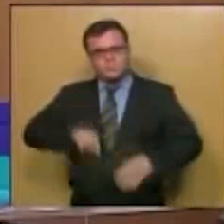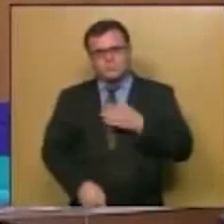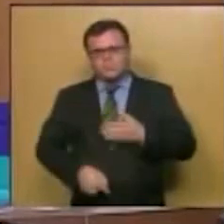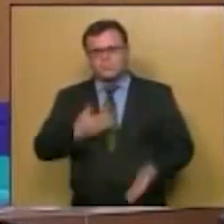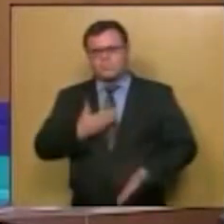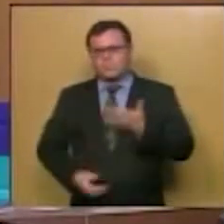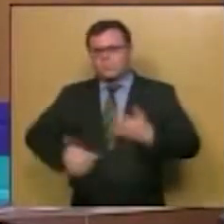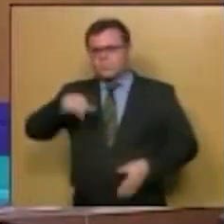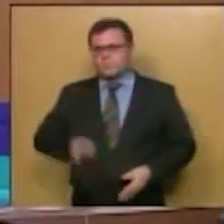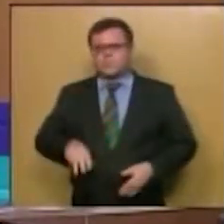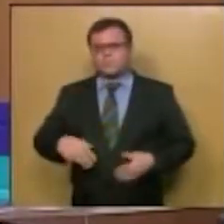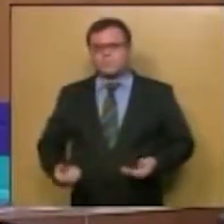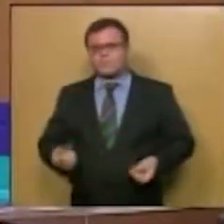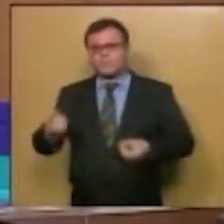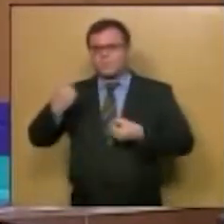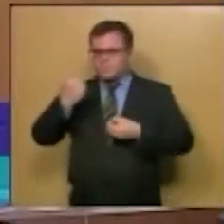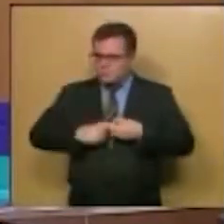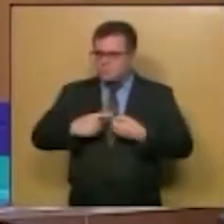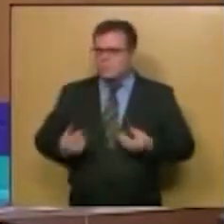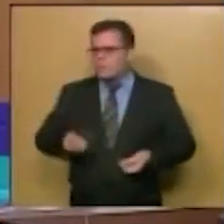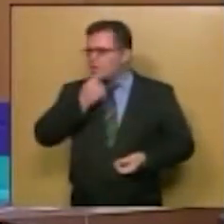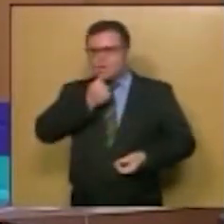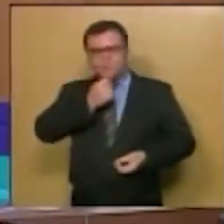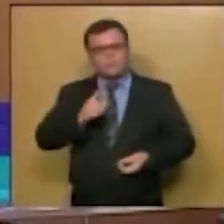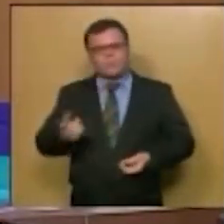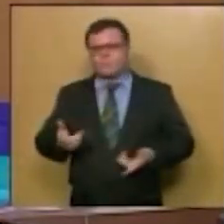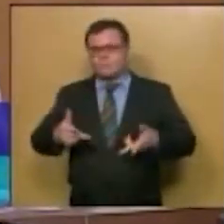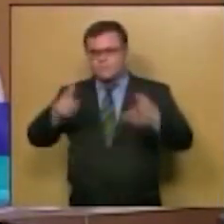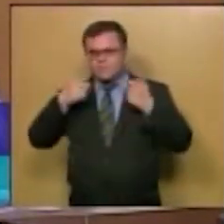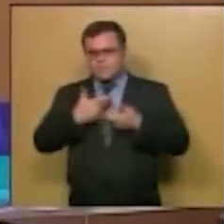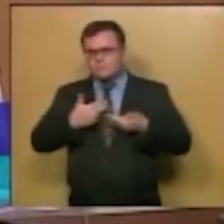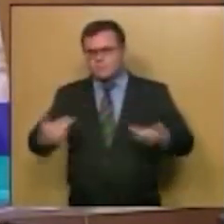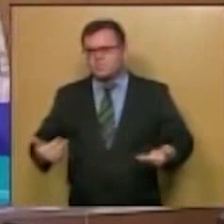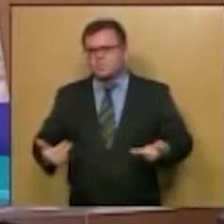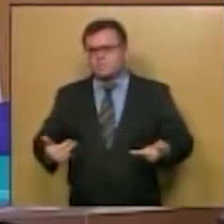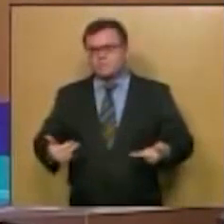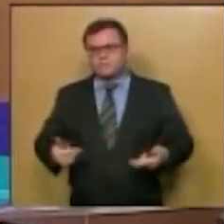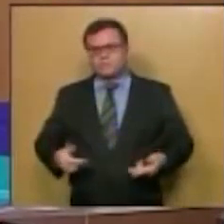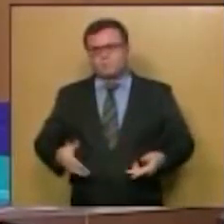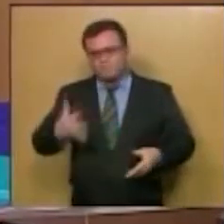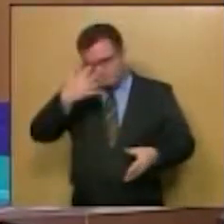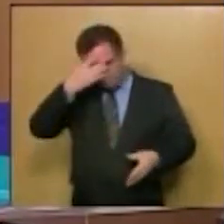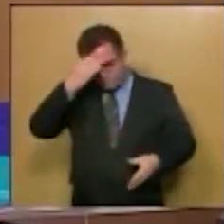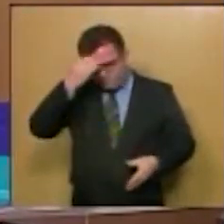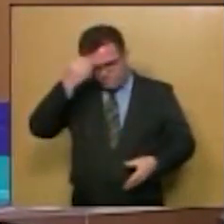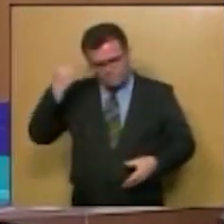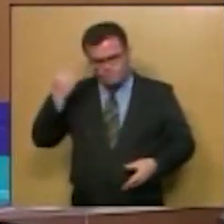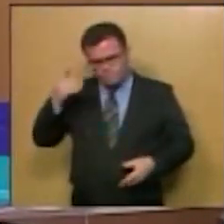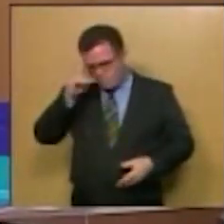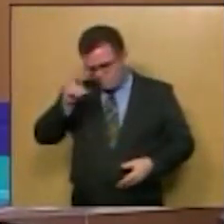perdeu no caminho de volta e não vi uma passei pela árvore do esquecimento para